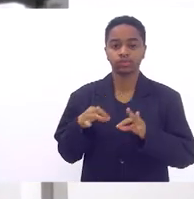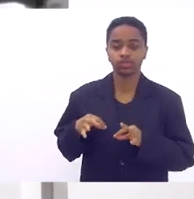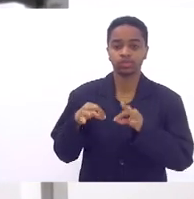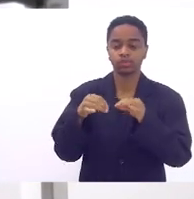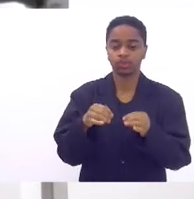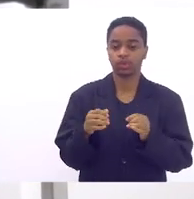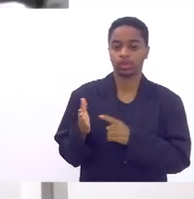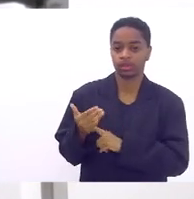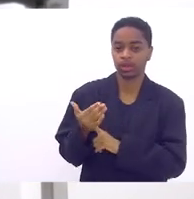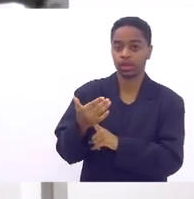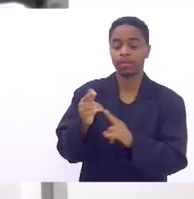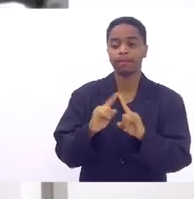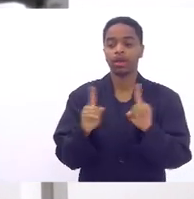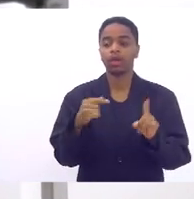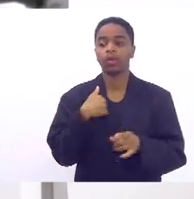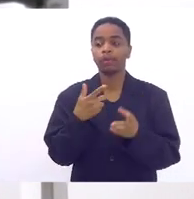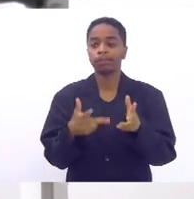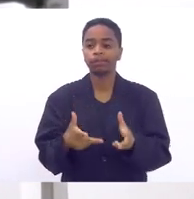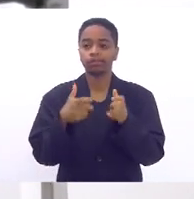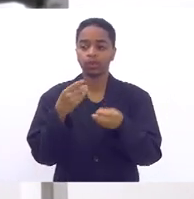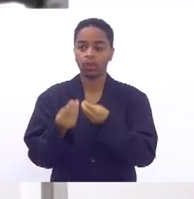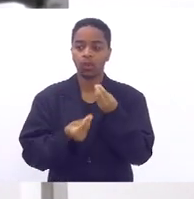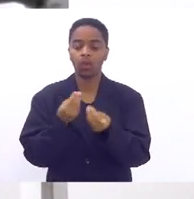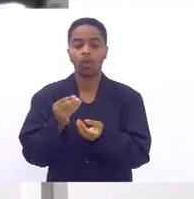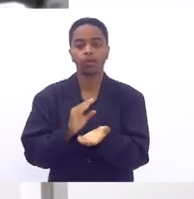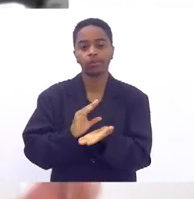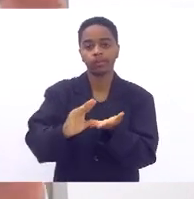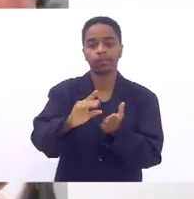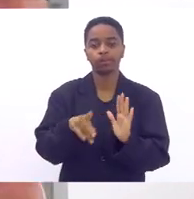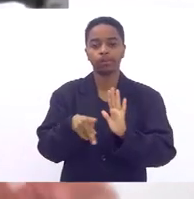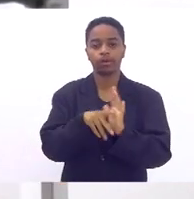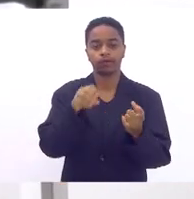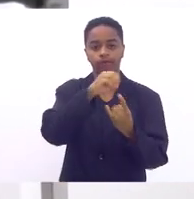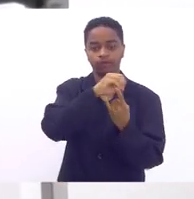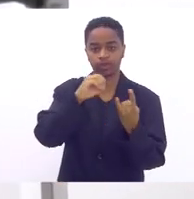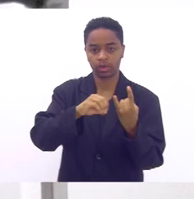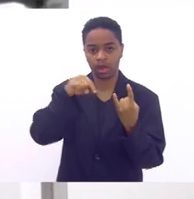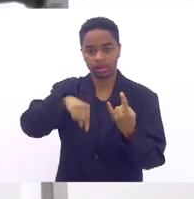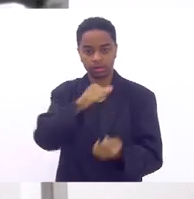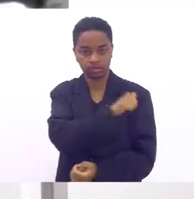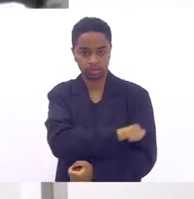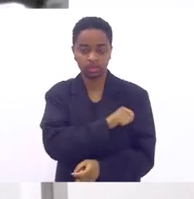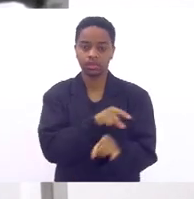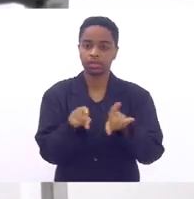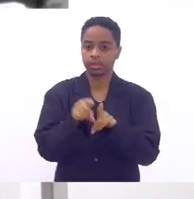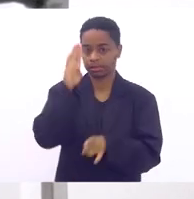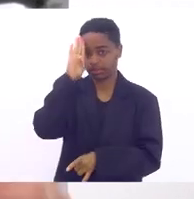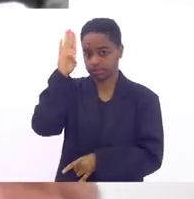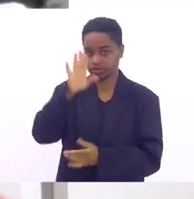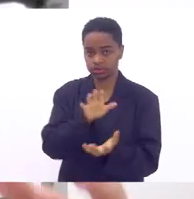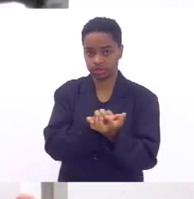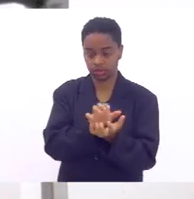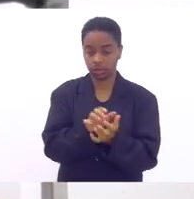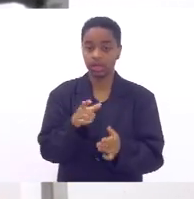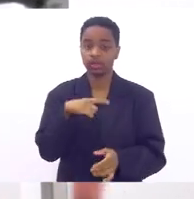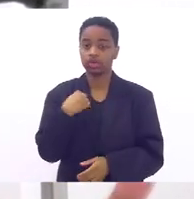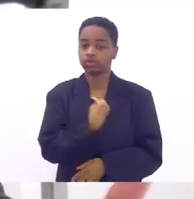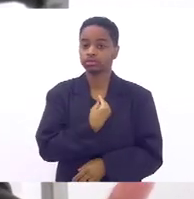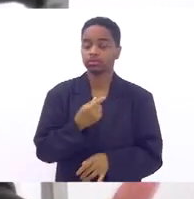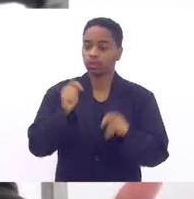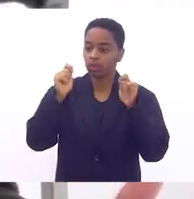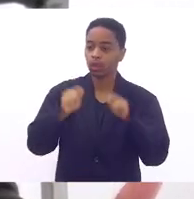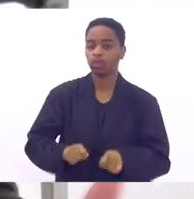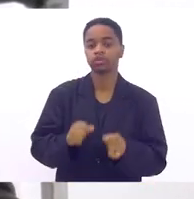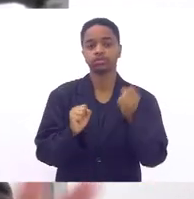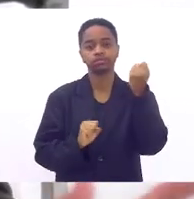vejo Eh esses investimentos da fio Cruz aqui no Rio de Janeiro Sobretudo o complexo de Santa Cruz ele tem capacidade de gerar uma